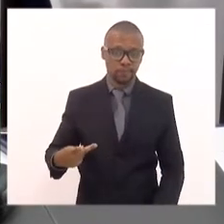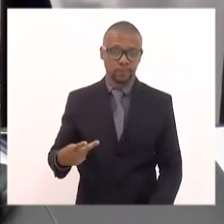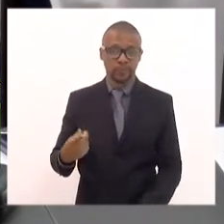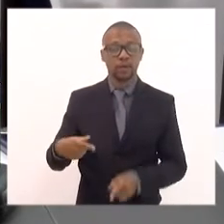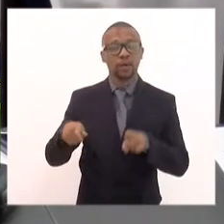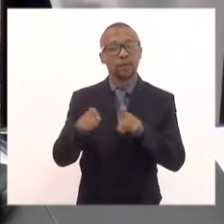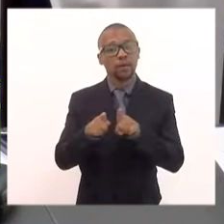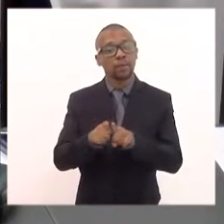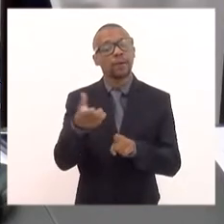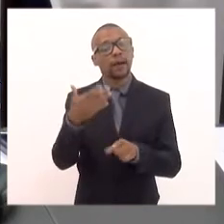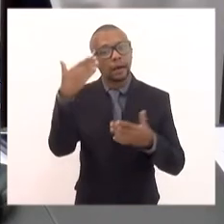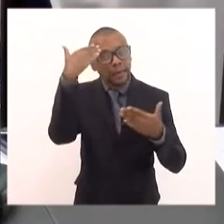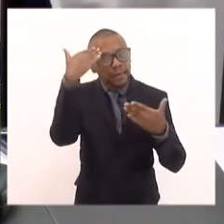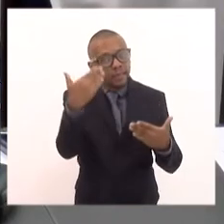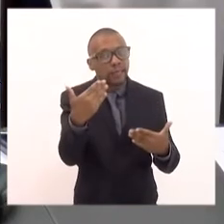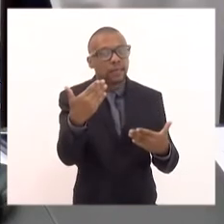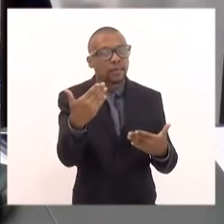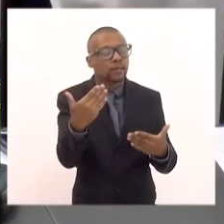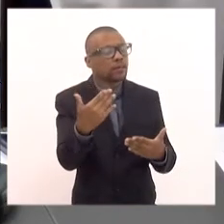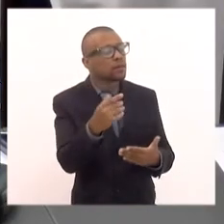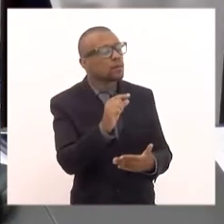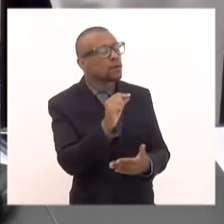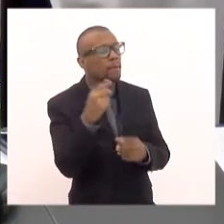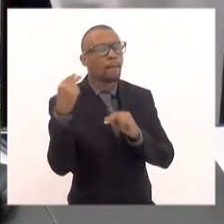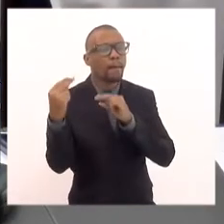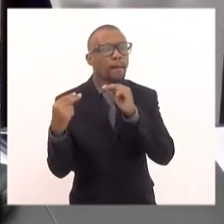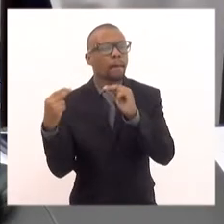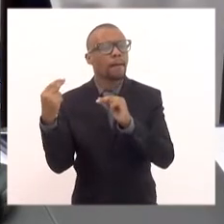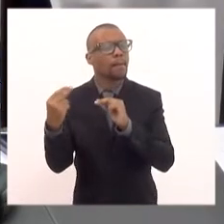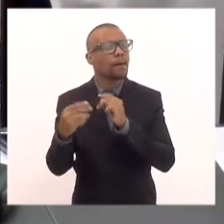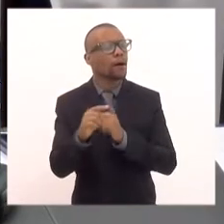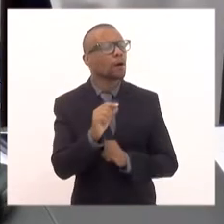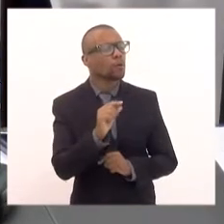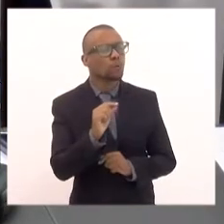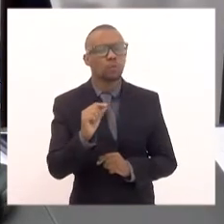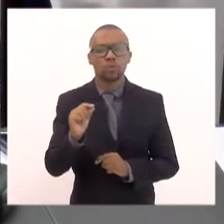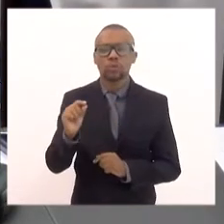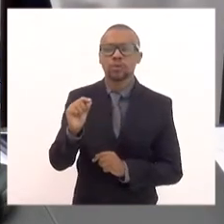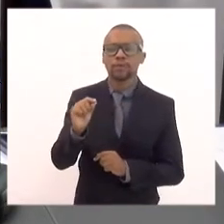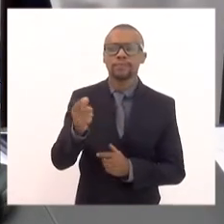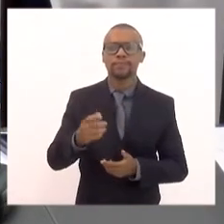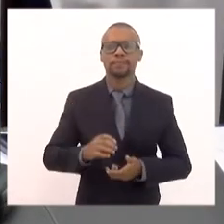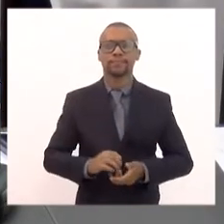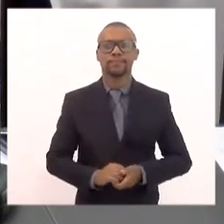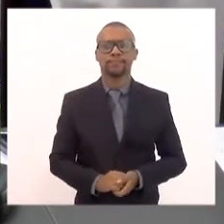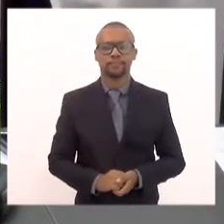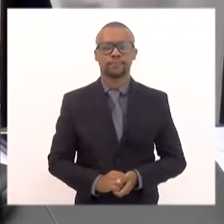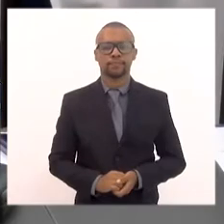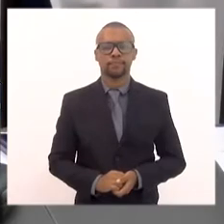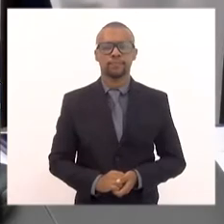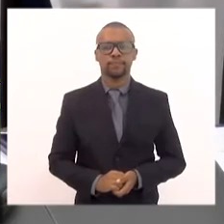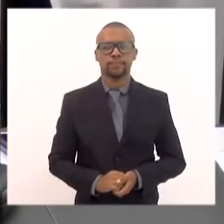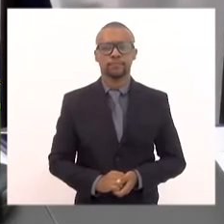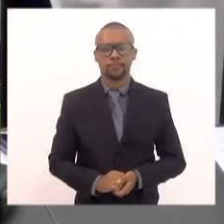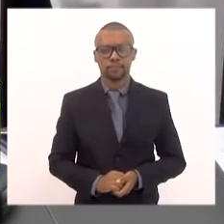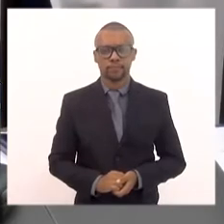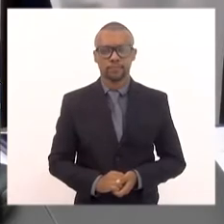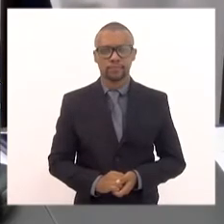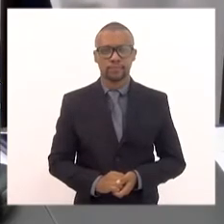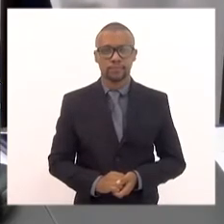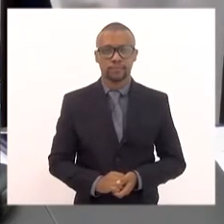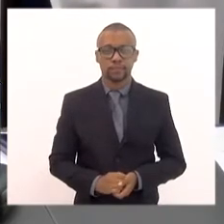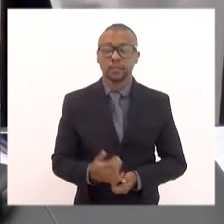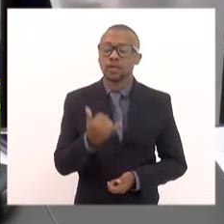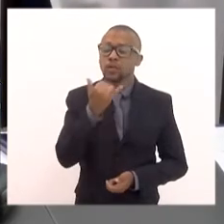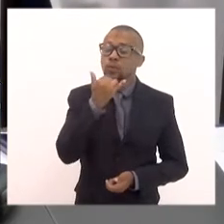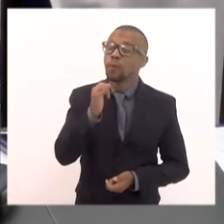a Oi, participação. Lenira, você começou a falar com o computador, você está com o som silenciado lá. Se pudesse alertar o Mink, porque. Mink, nós já estamos